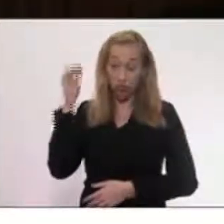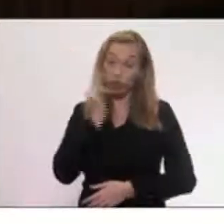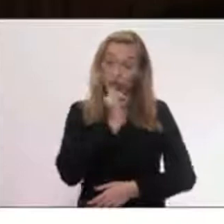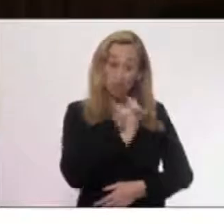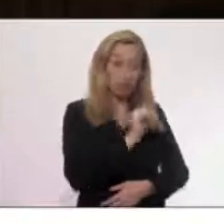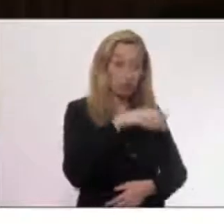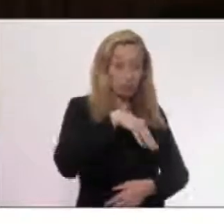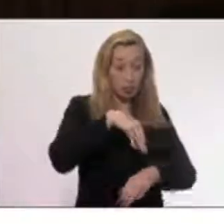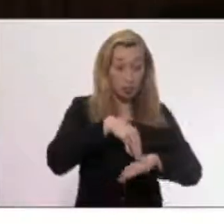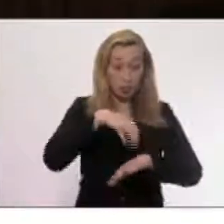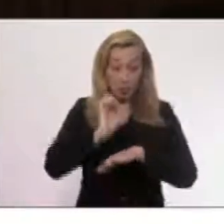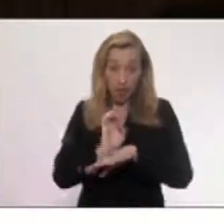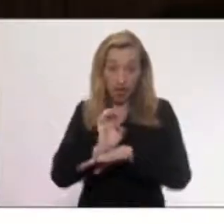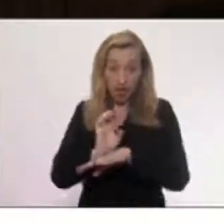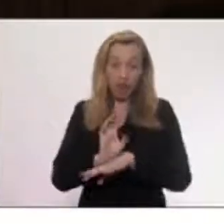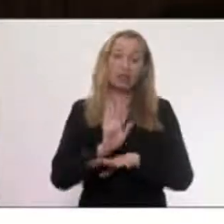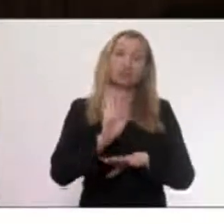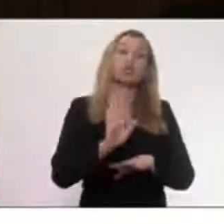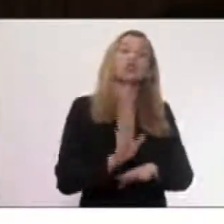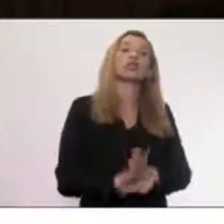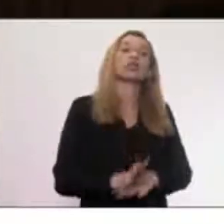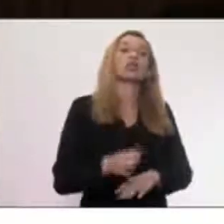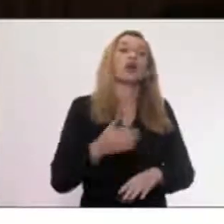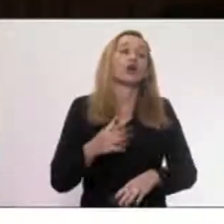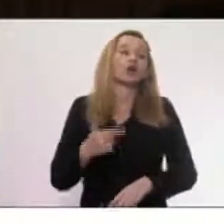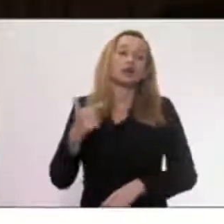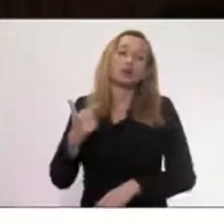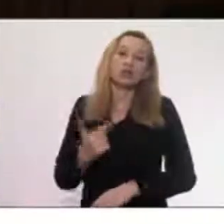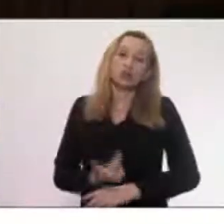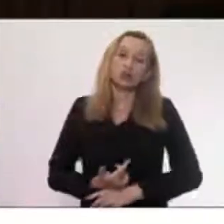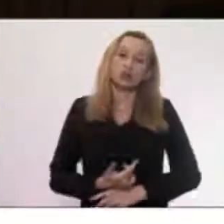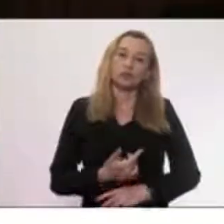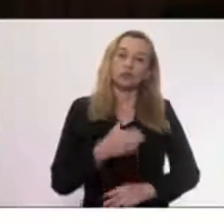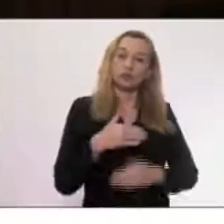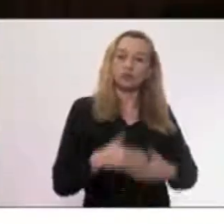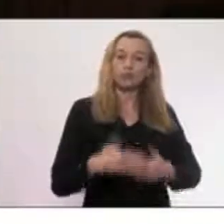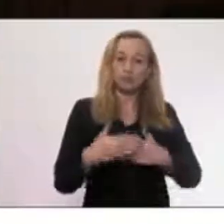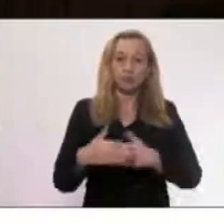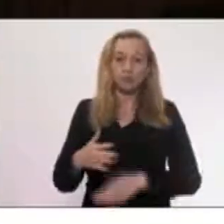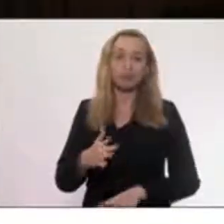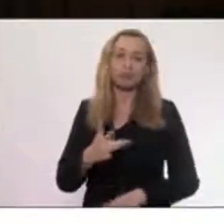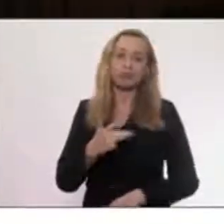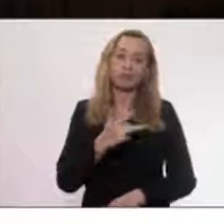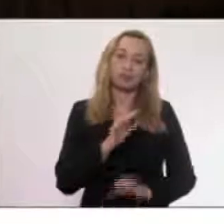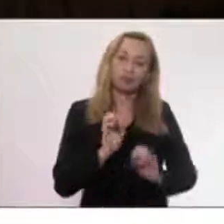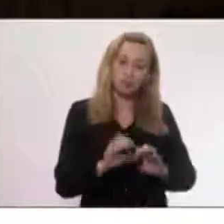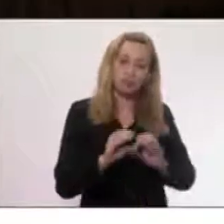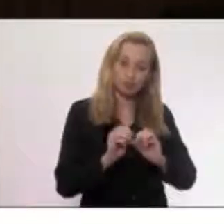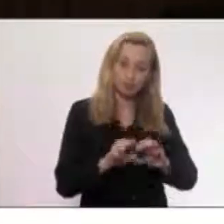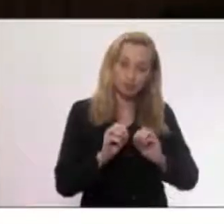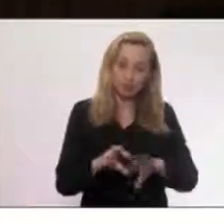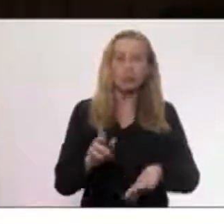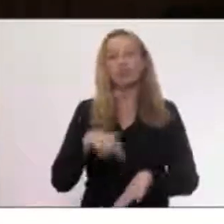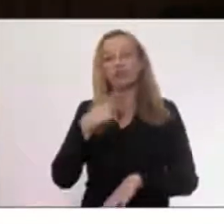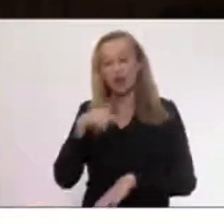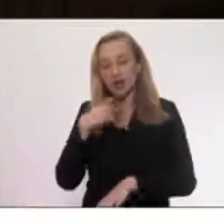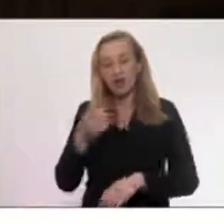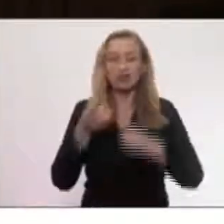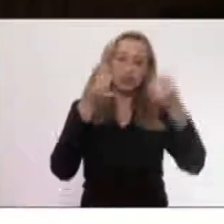ele está, segundo o ministro da Educação, que esteve ontem na Câmara, no Congresso, elucidando, depois de tanta